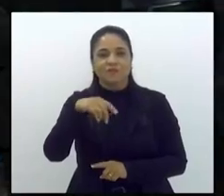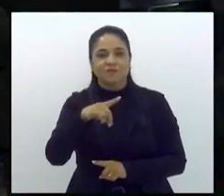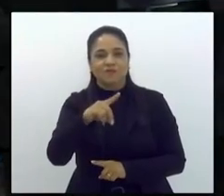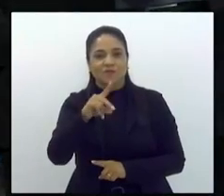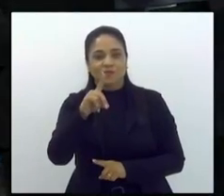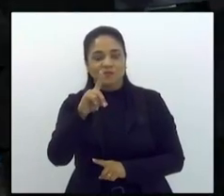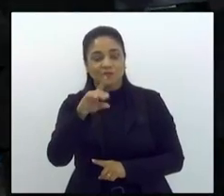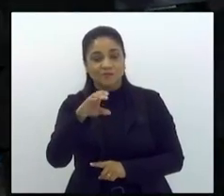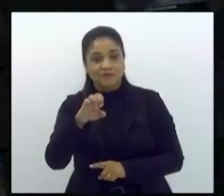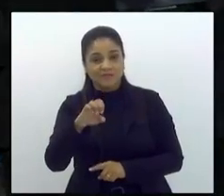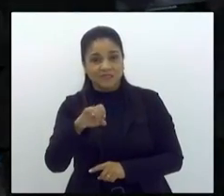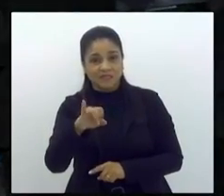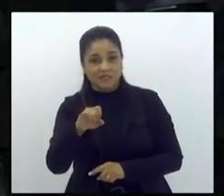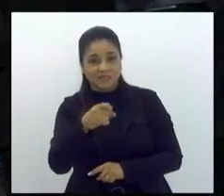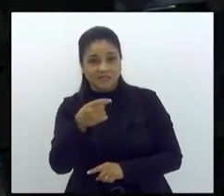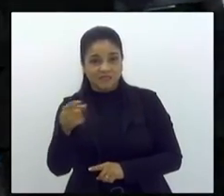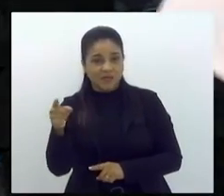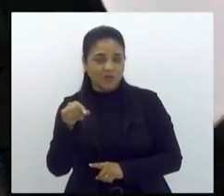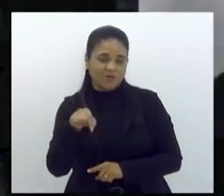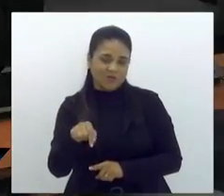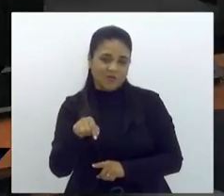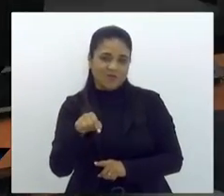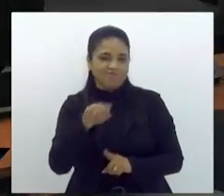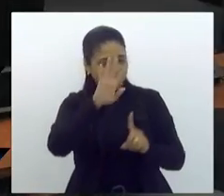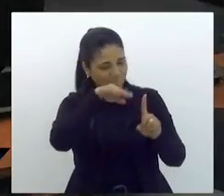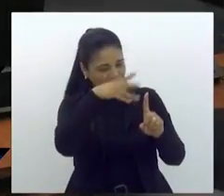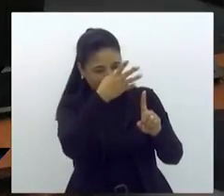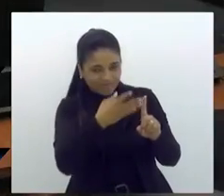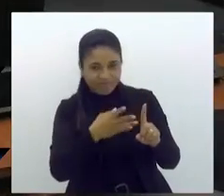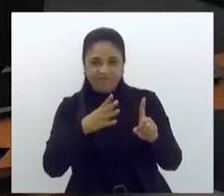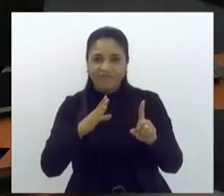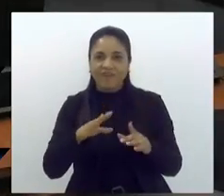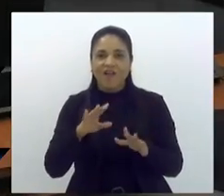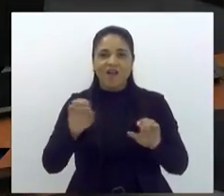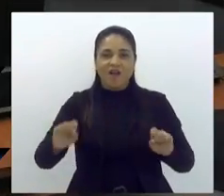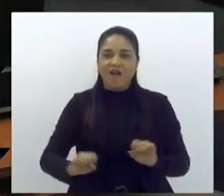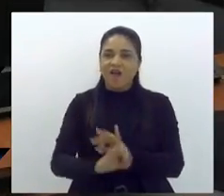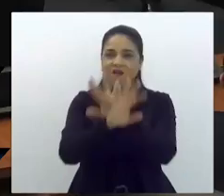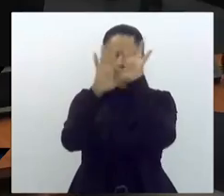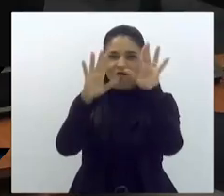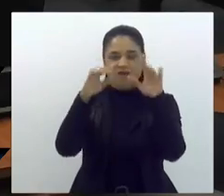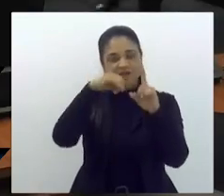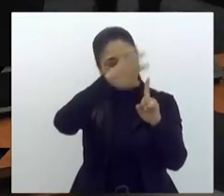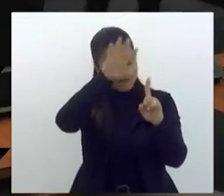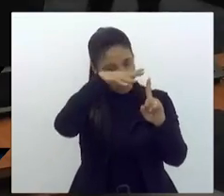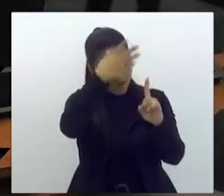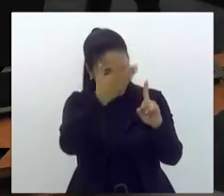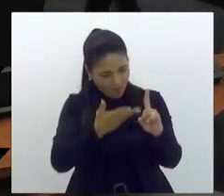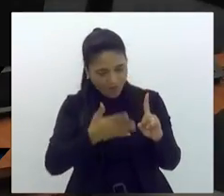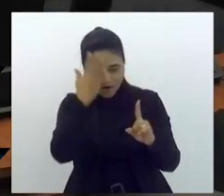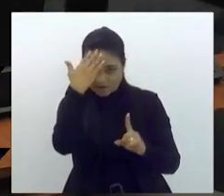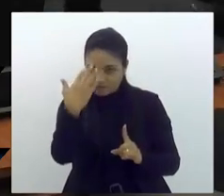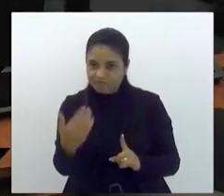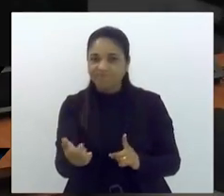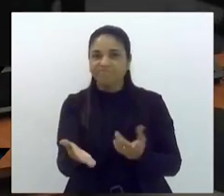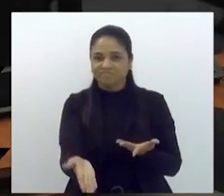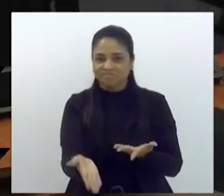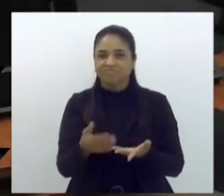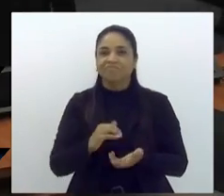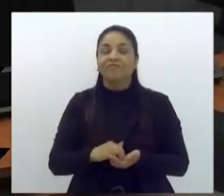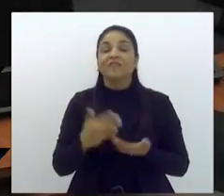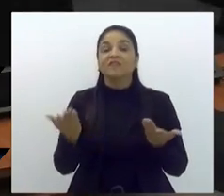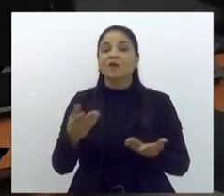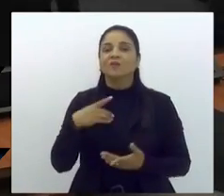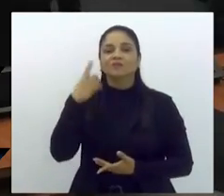a ela toda honra e toda glória Deputado Átila Nunes por favor senhor presidente